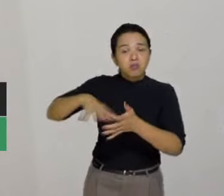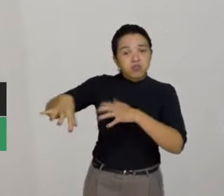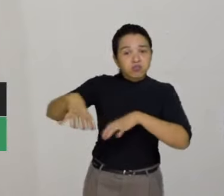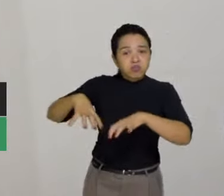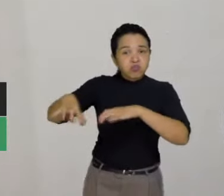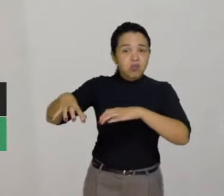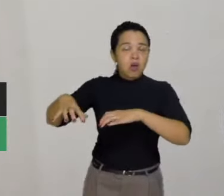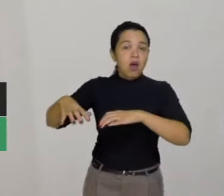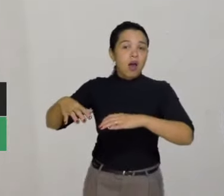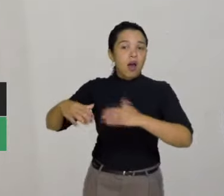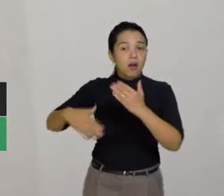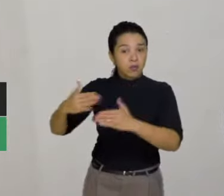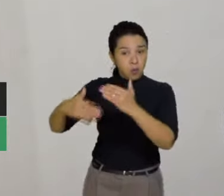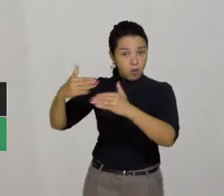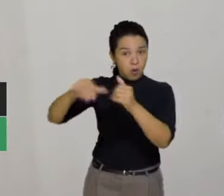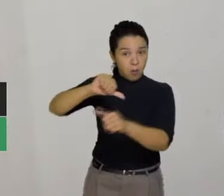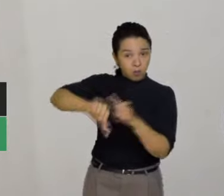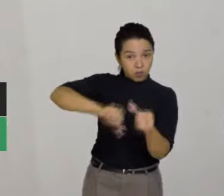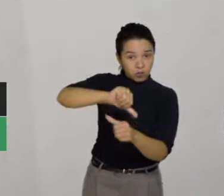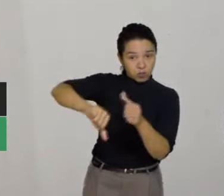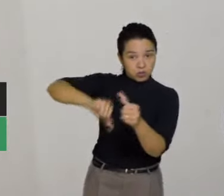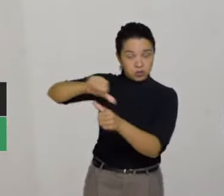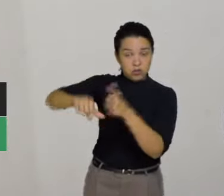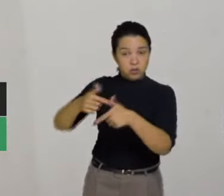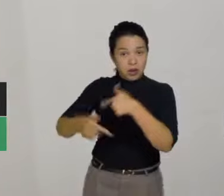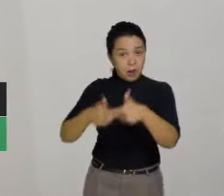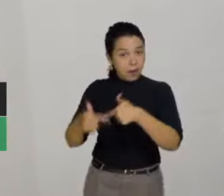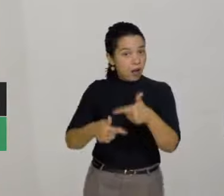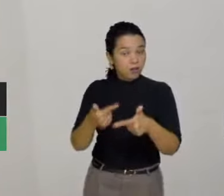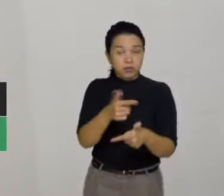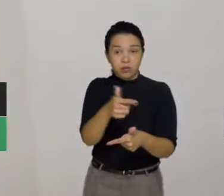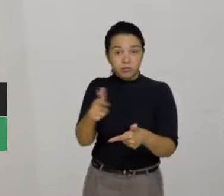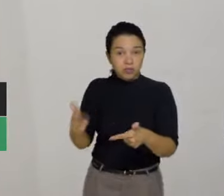o ritmo das transformações do mercado de trabalho brasileiro.